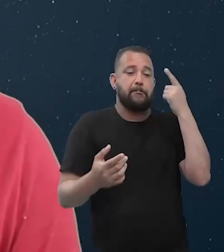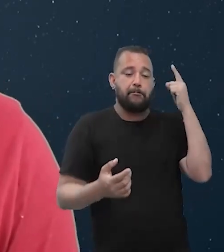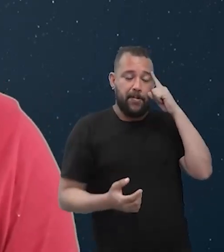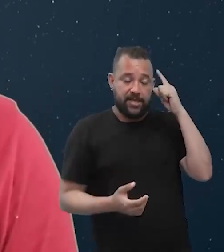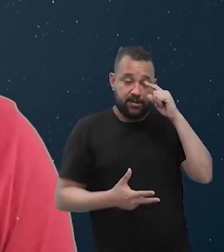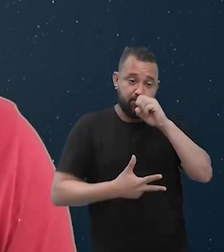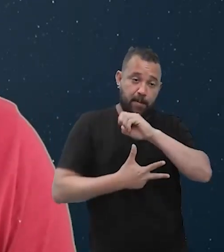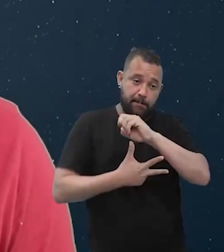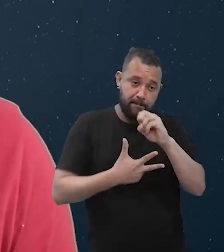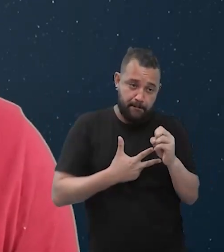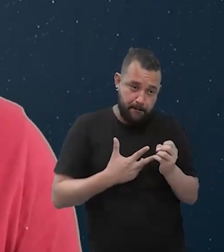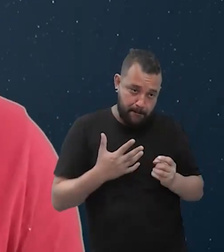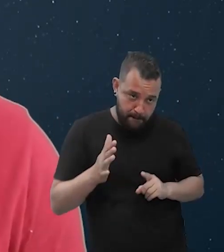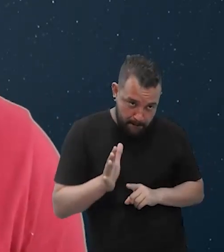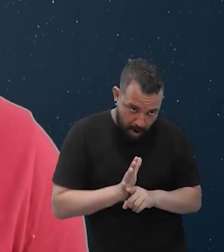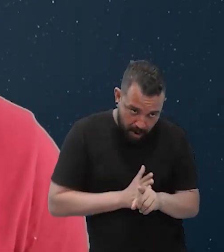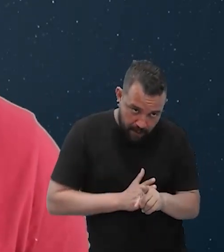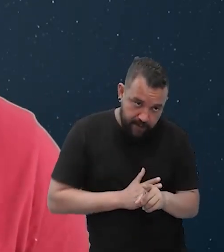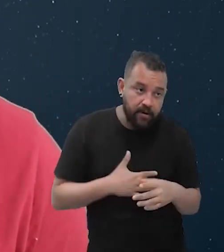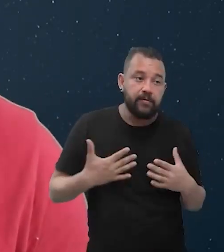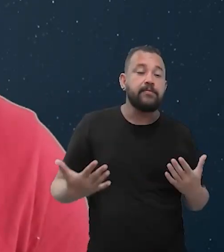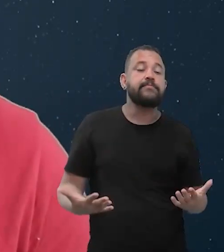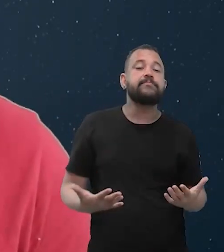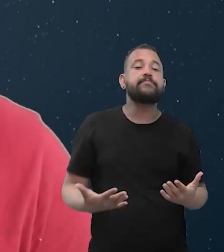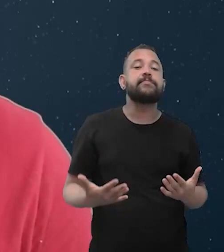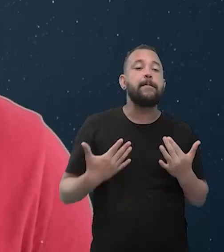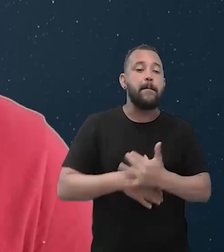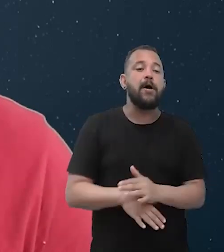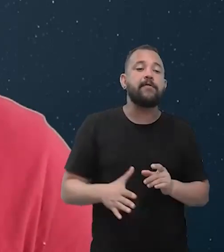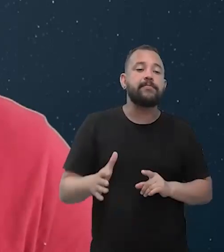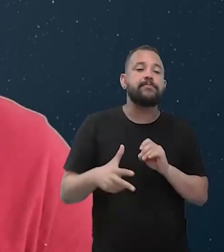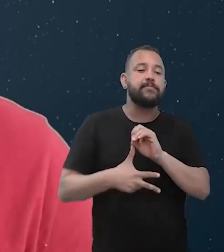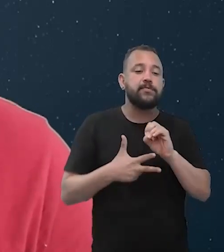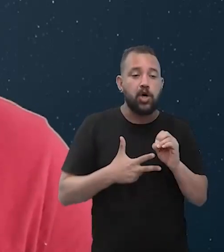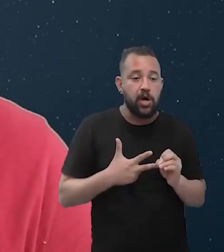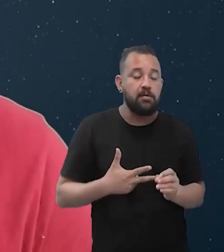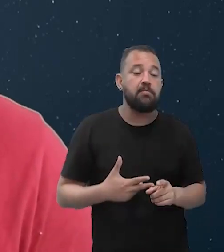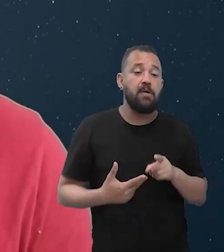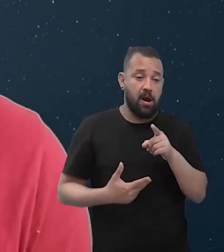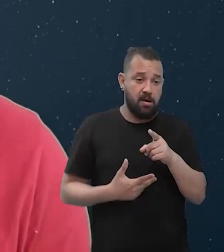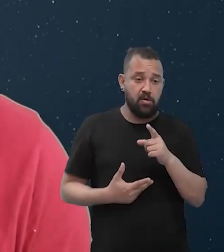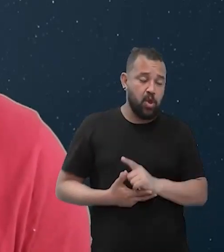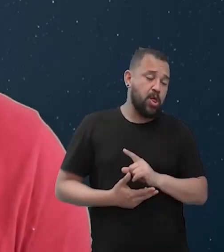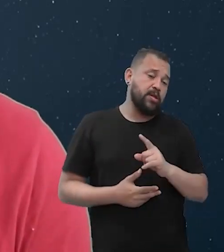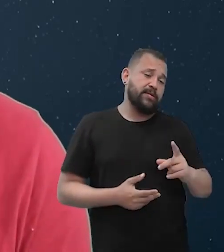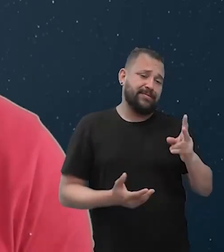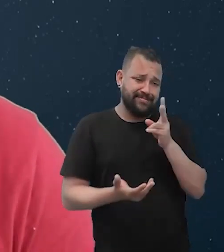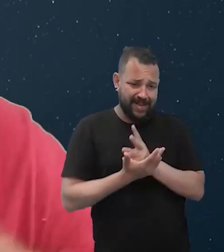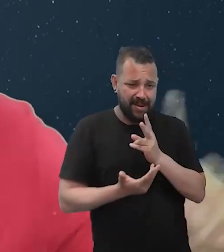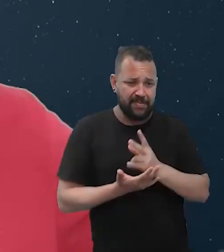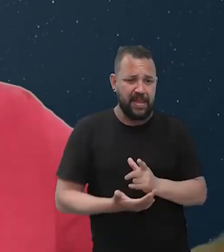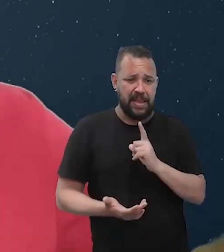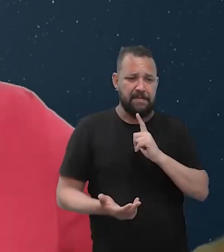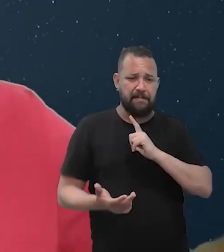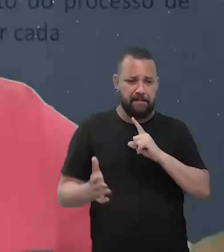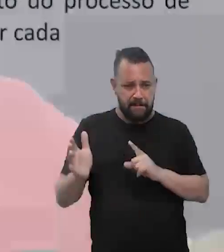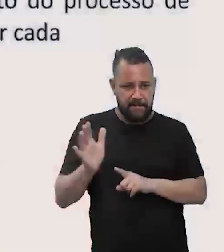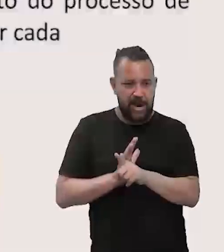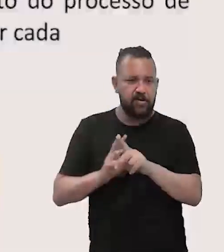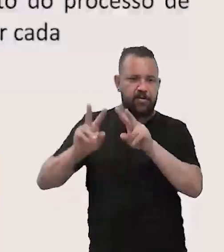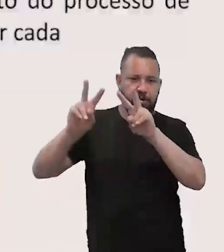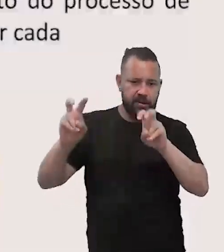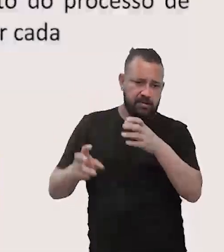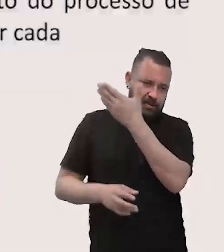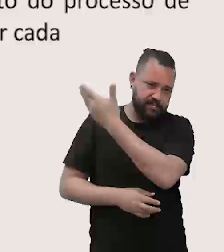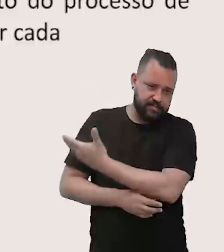Nacional do Ensino Médio, Enem. Garanta você, todo ano tem questão desse tema, beleza? Robertão,